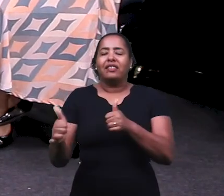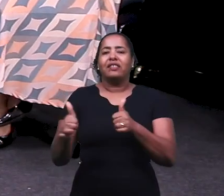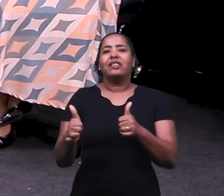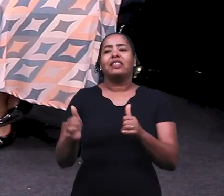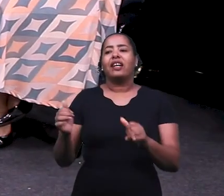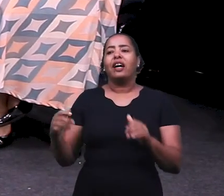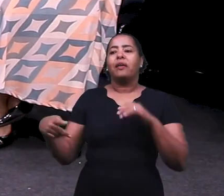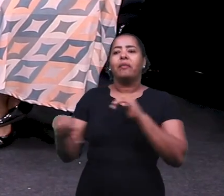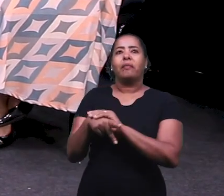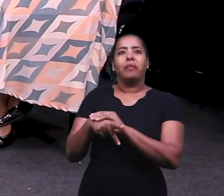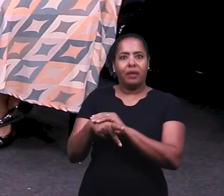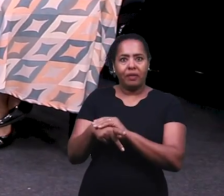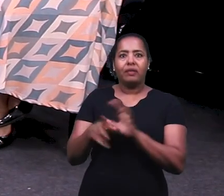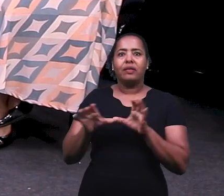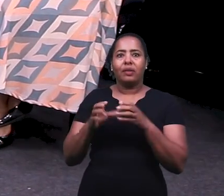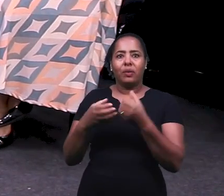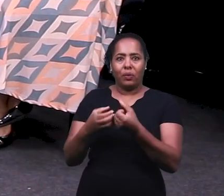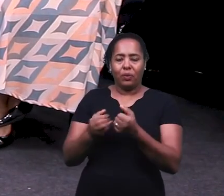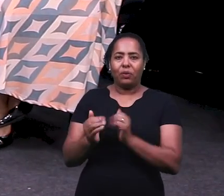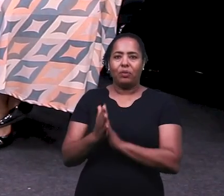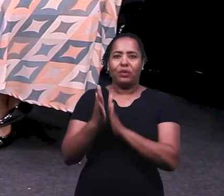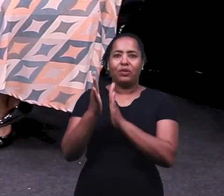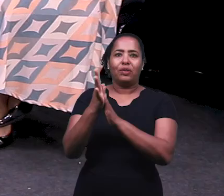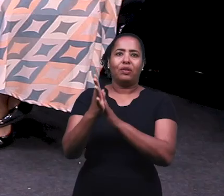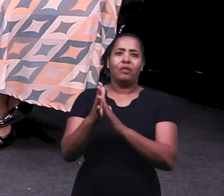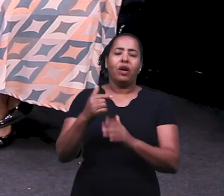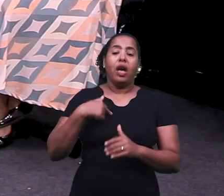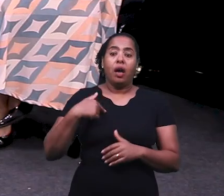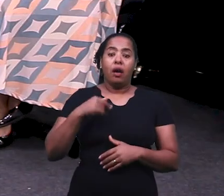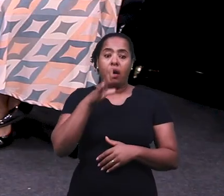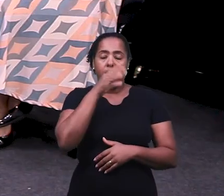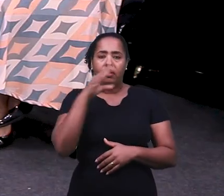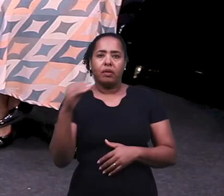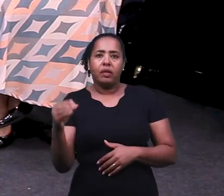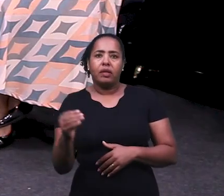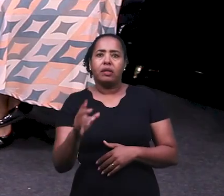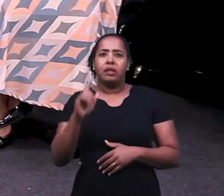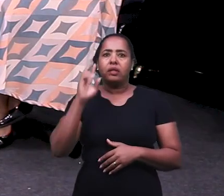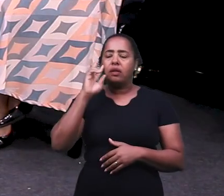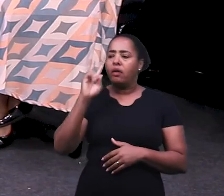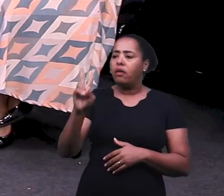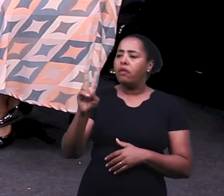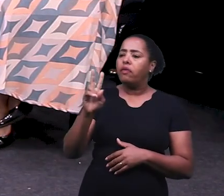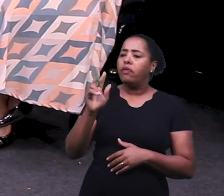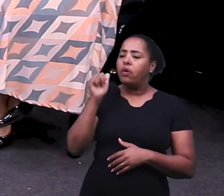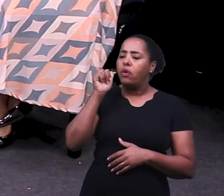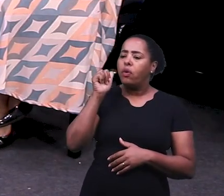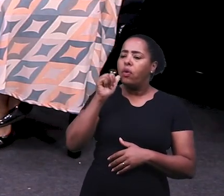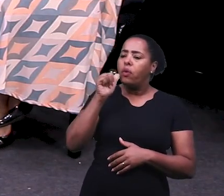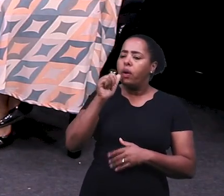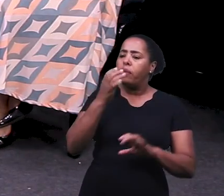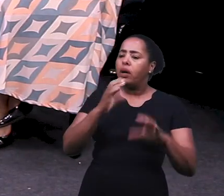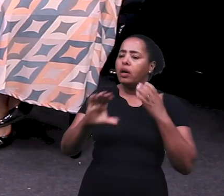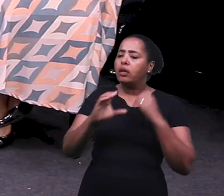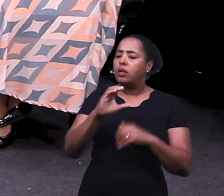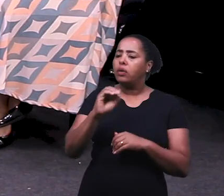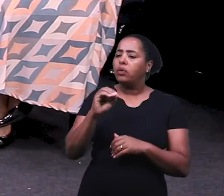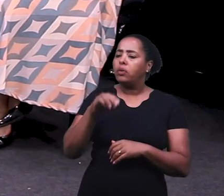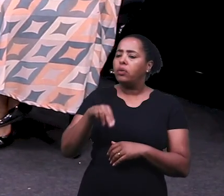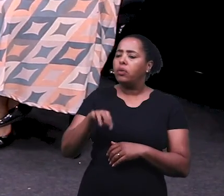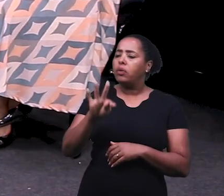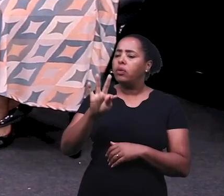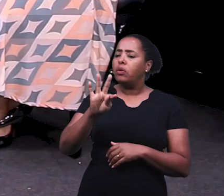aquela ansiedade de batizar e entrar no grupo de louvor. O mesmo caso foi da Jéssica. Eu, adolescente, ouvi uma irmã no culto